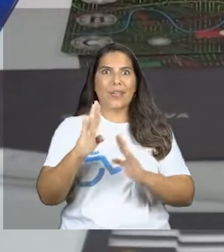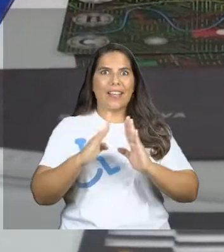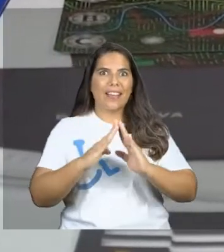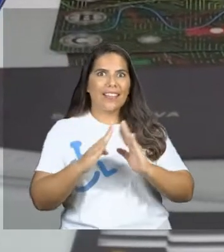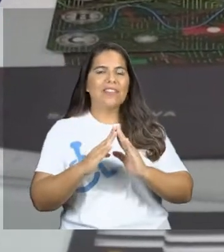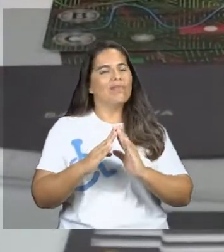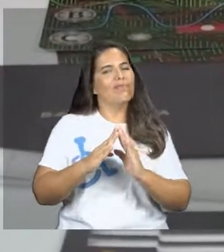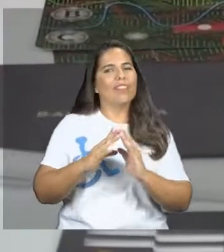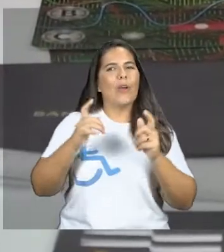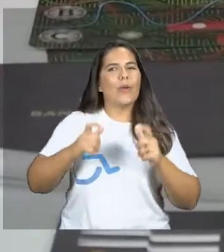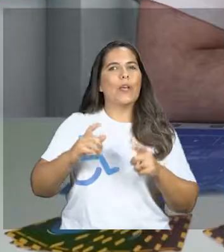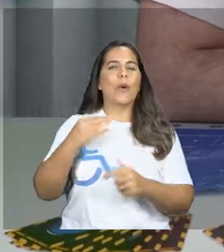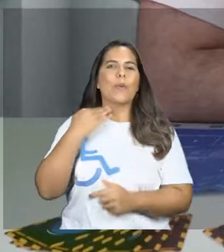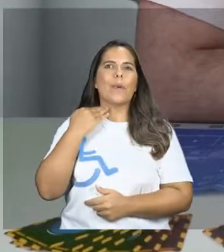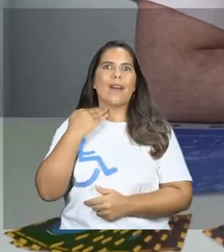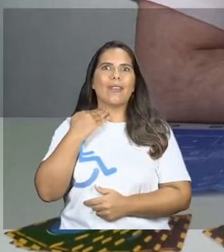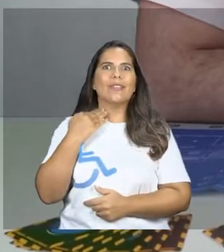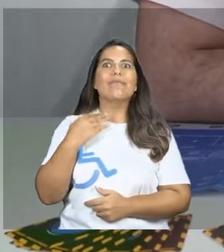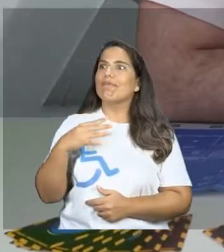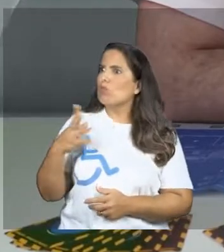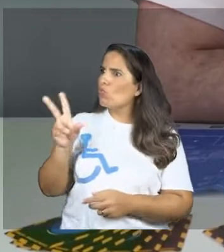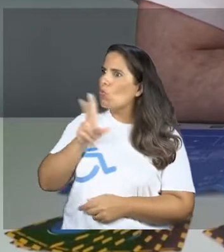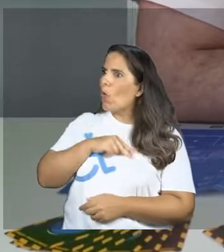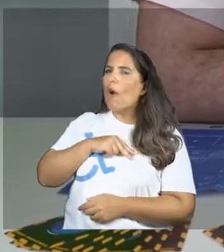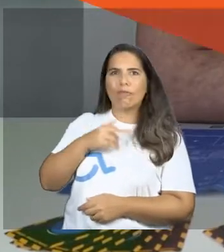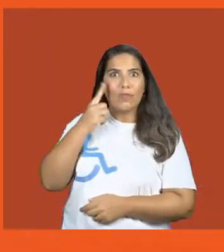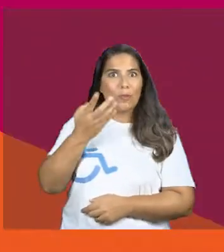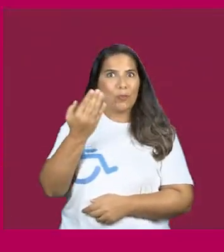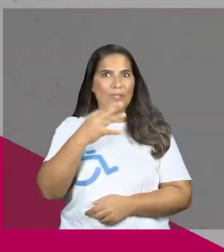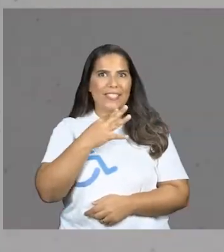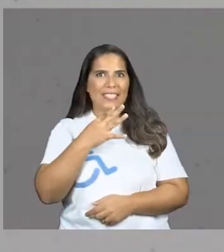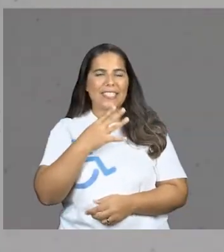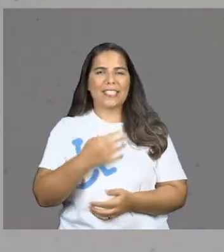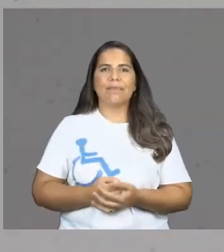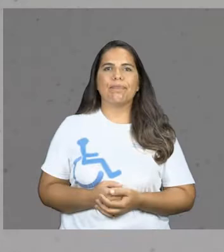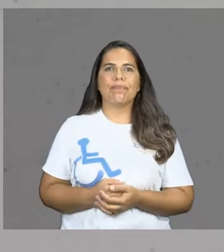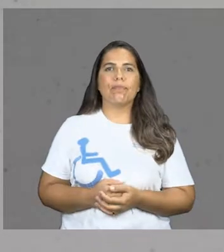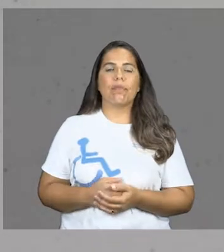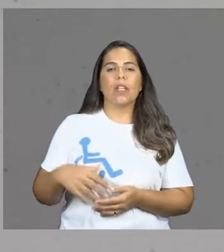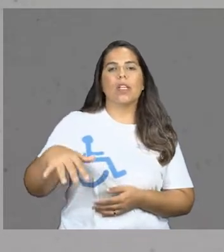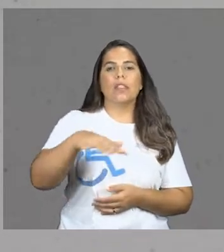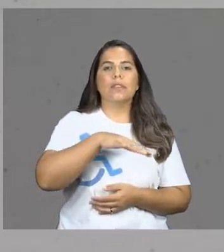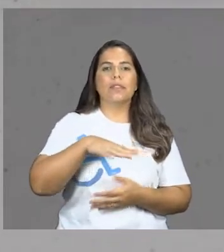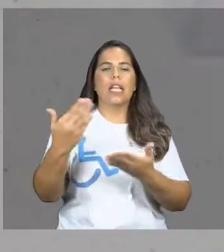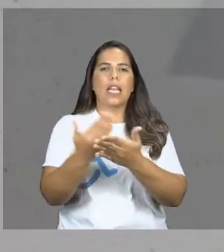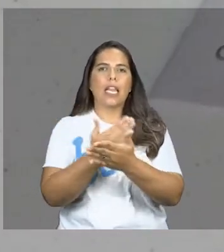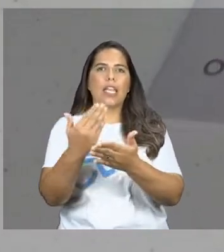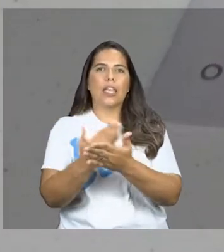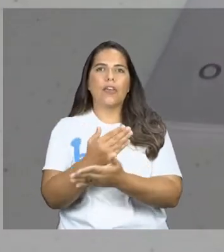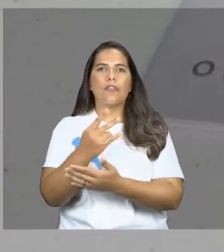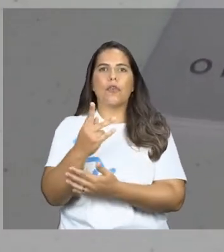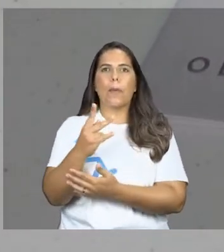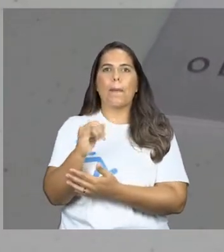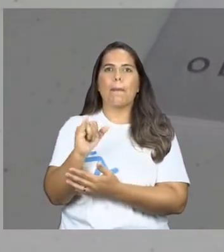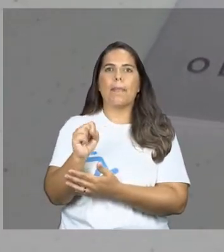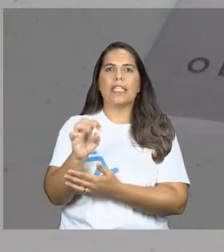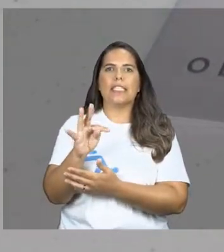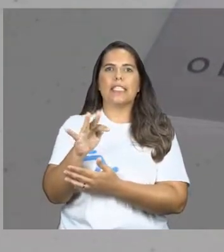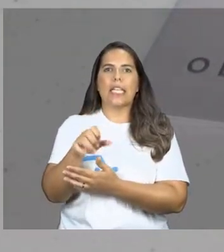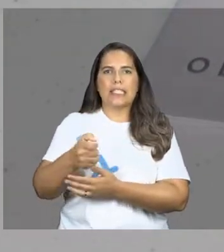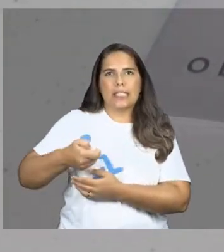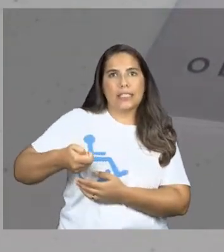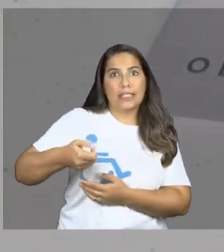Vai transformar sua casa num banco. Uau! Vamos lá conhecer? Transforme seu ambiente com um livro de pistas e um leitor de pistas,